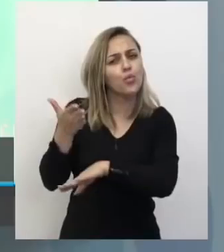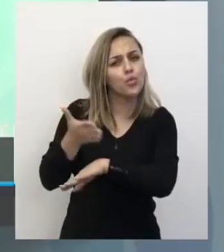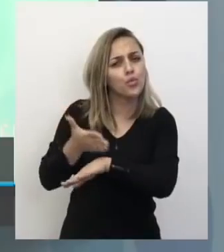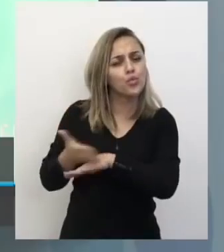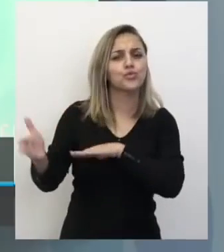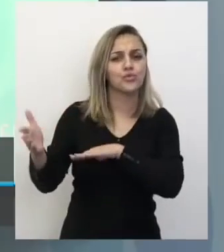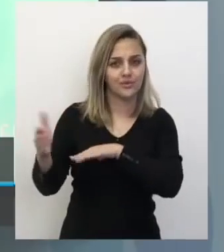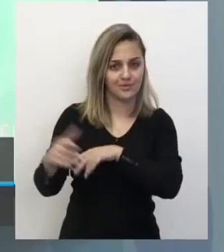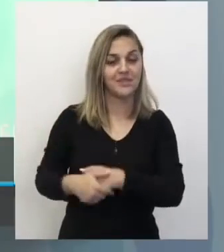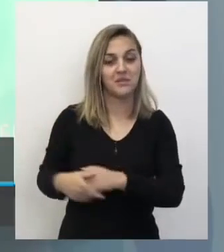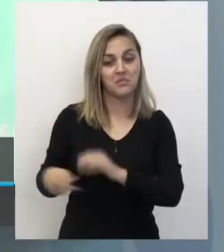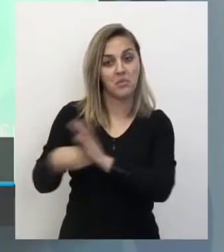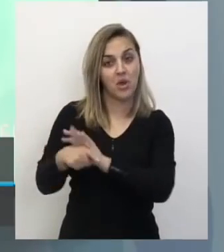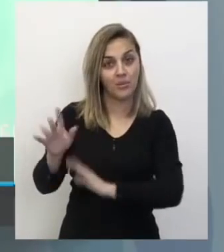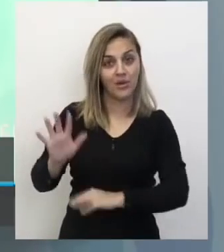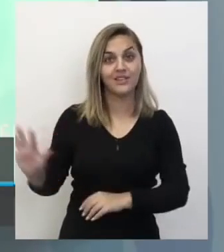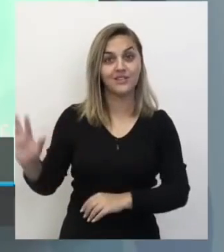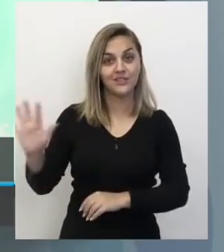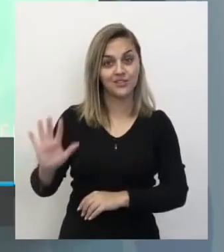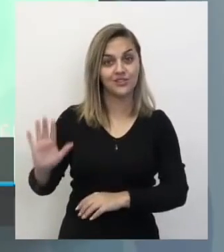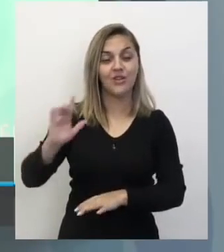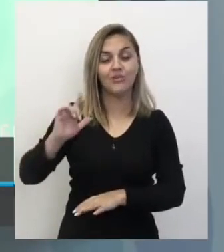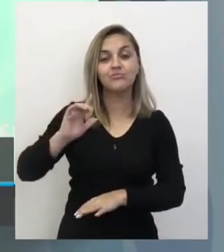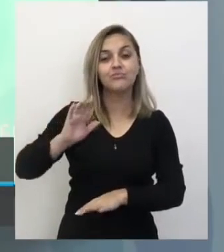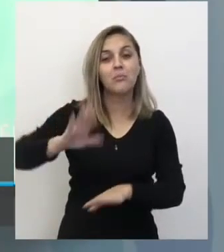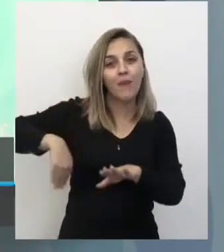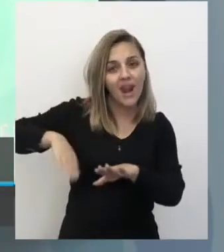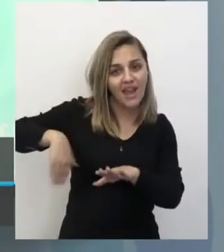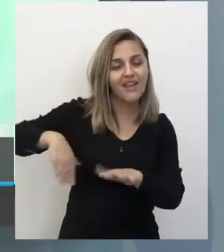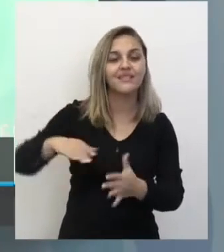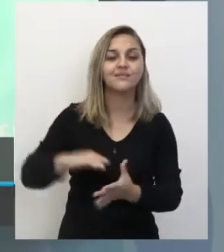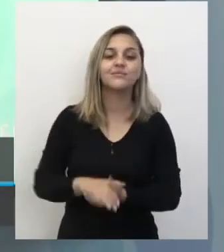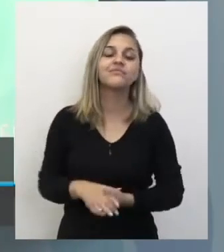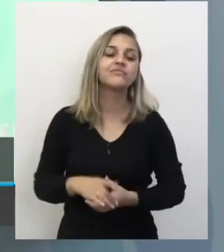poderia falar de muitos outros, né? Tem a questão lá do...